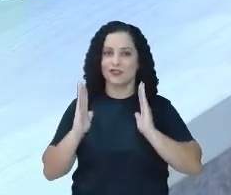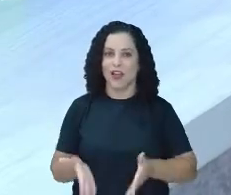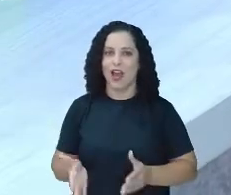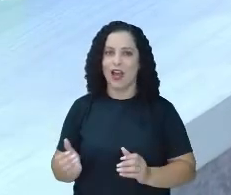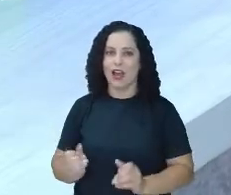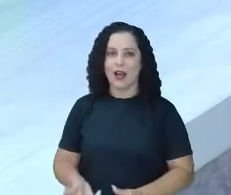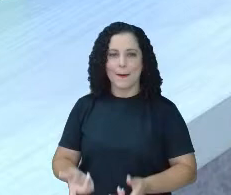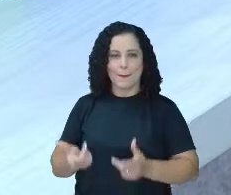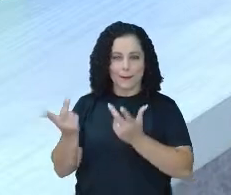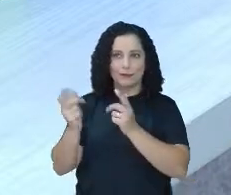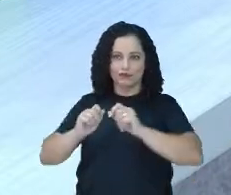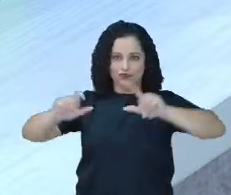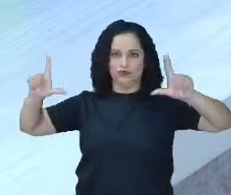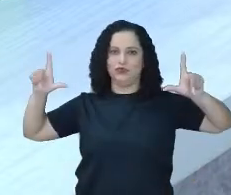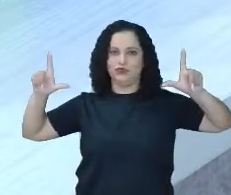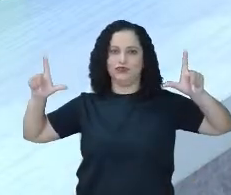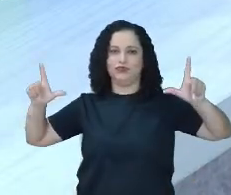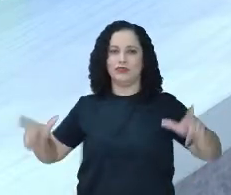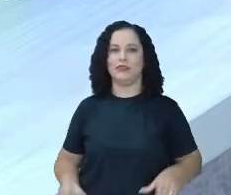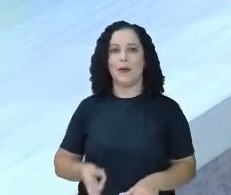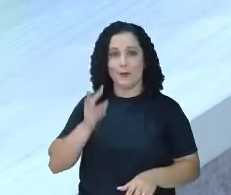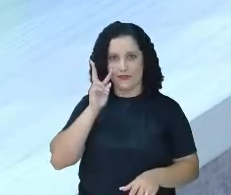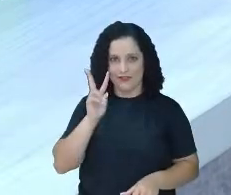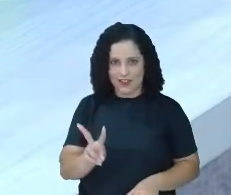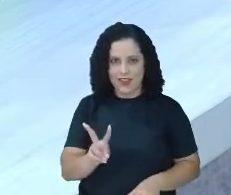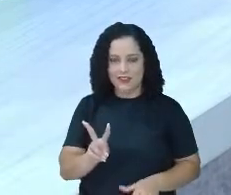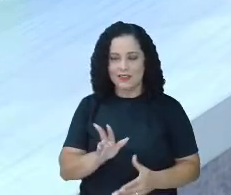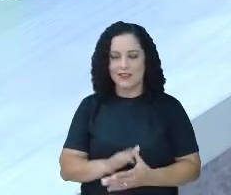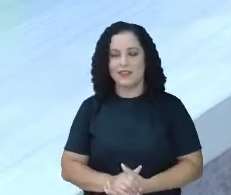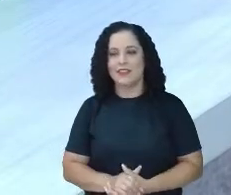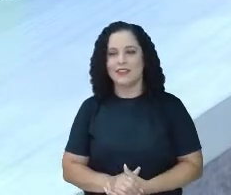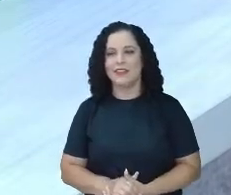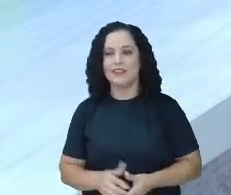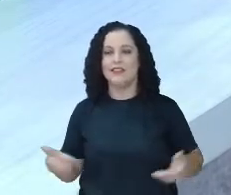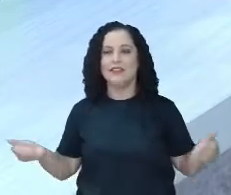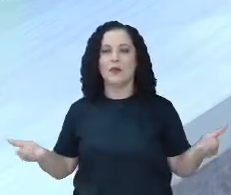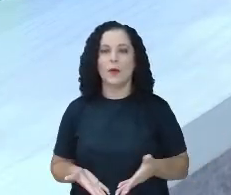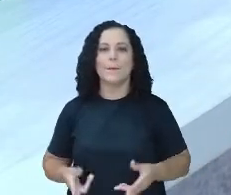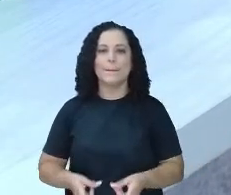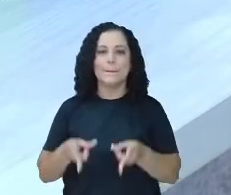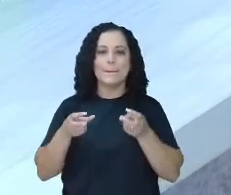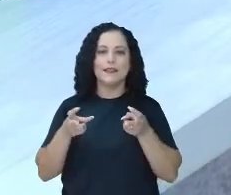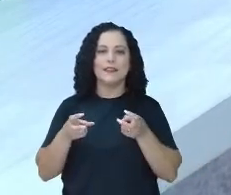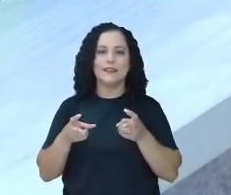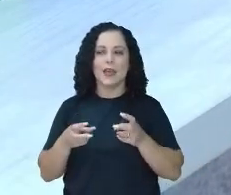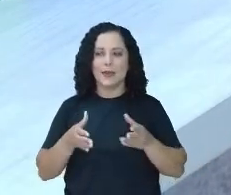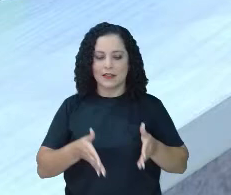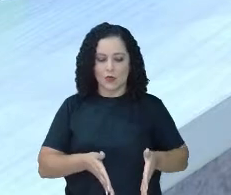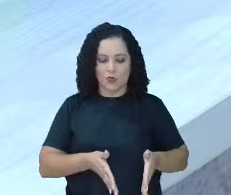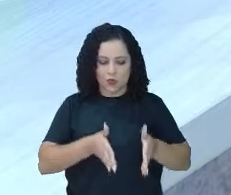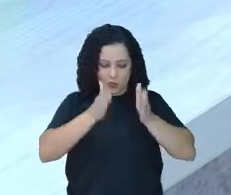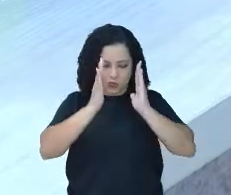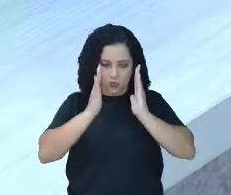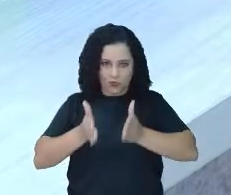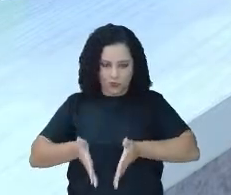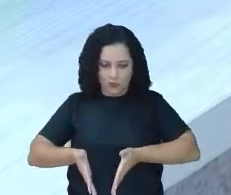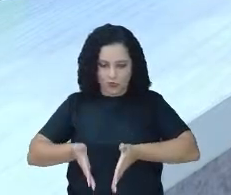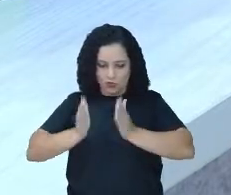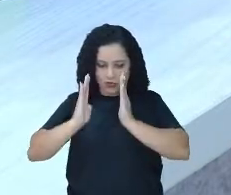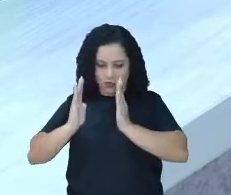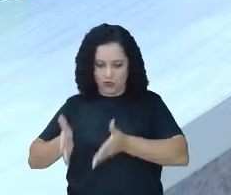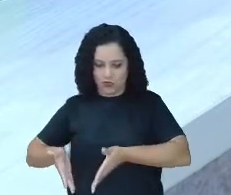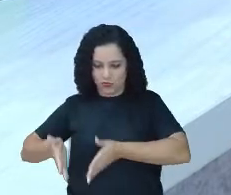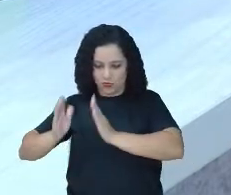enquadramento ali, dá para a gente ver 6 completos aqui na frente. E aí, a gente percebe que essa pilha de 6 vai se repetir